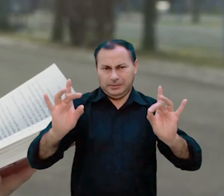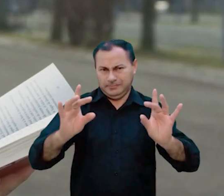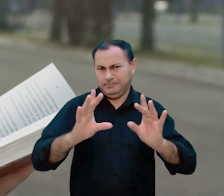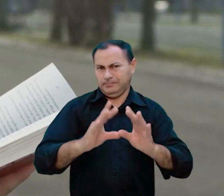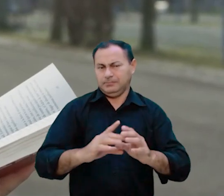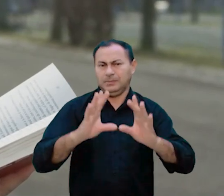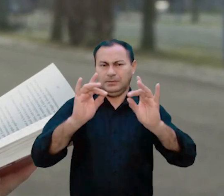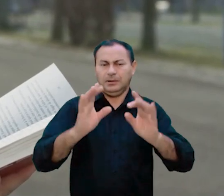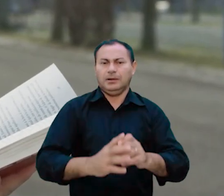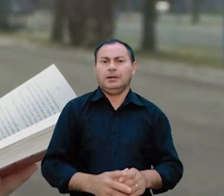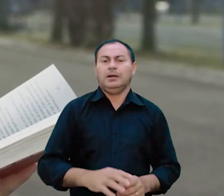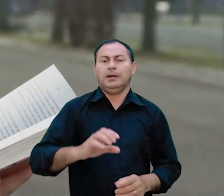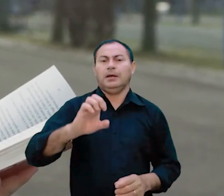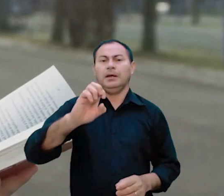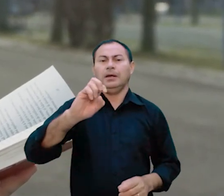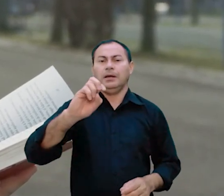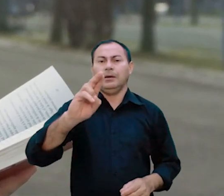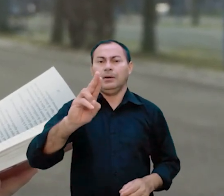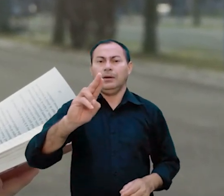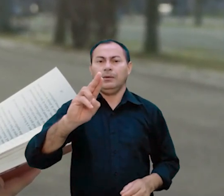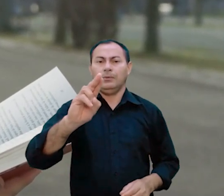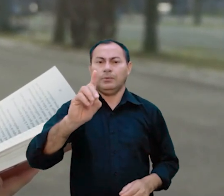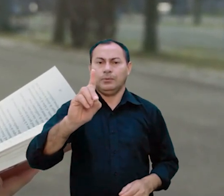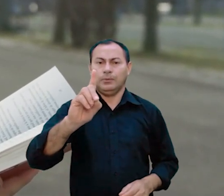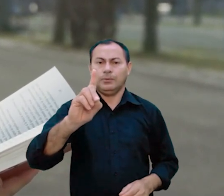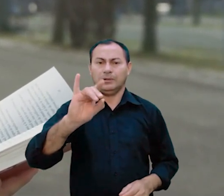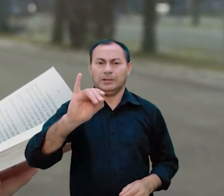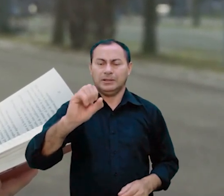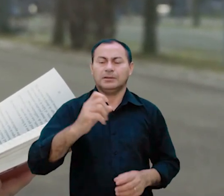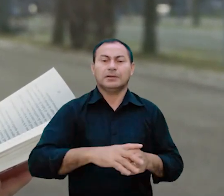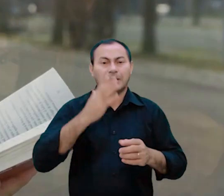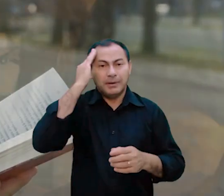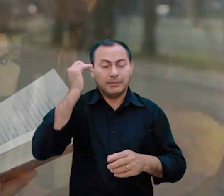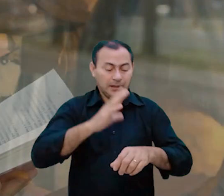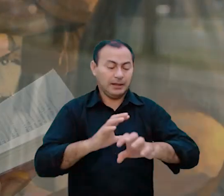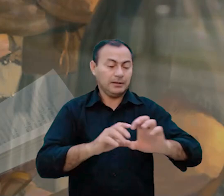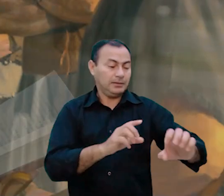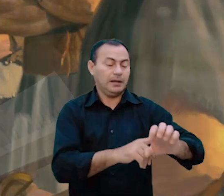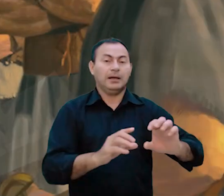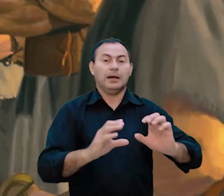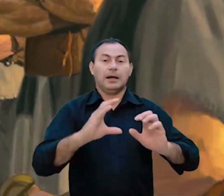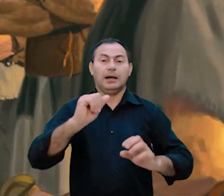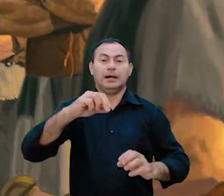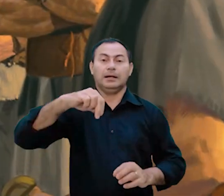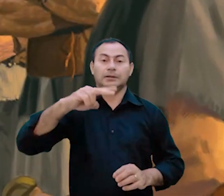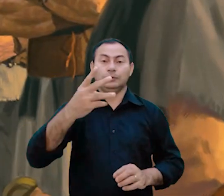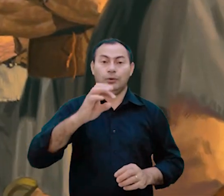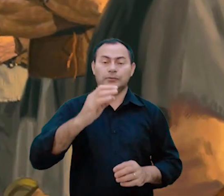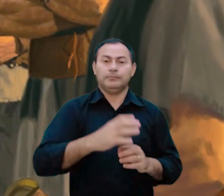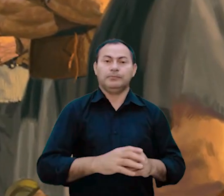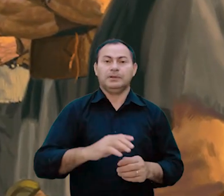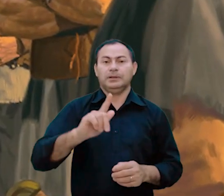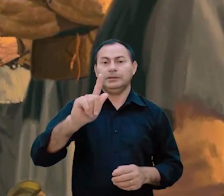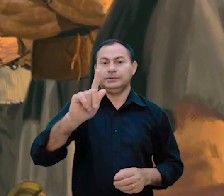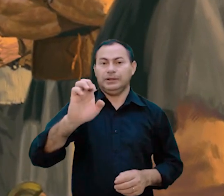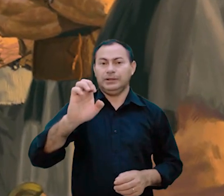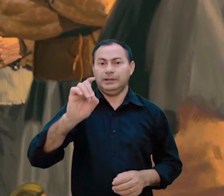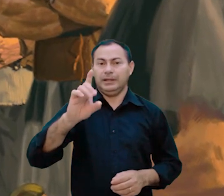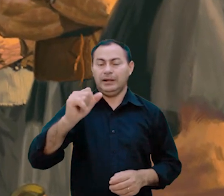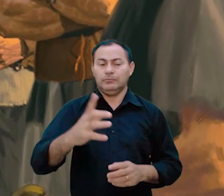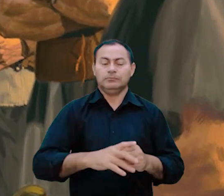detalhes. E sobre Eude? A única coisa que sabemos sobre ele é que era canhoto. Quando Gideão foi comissionado para